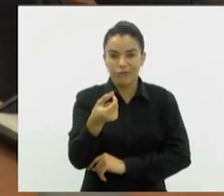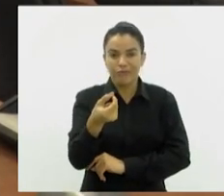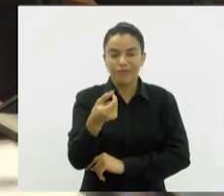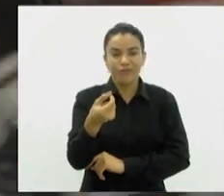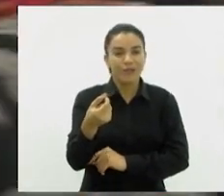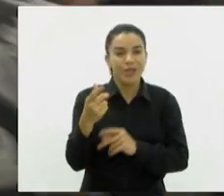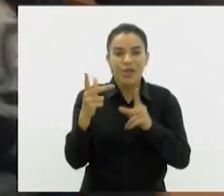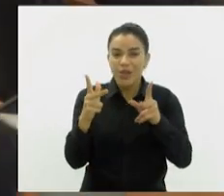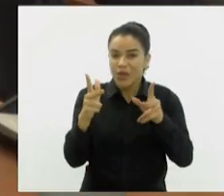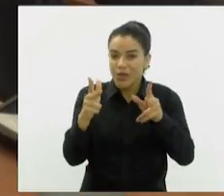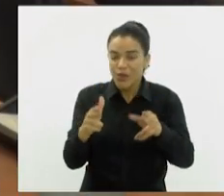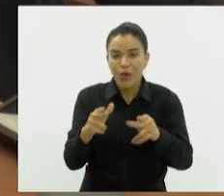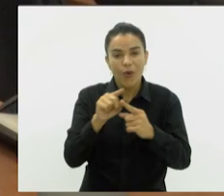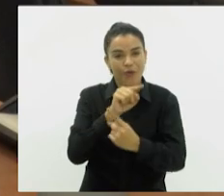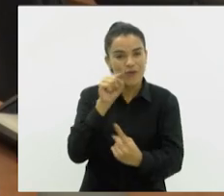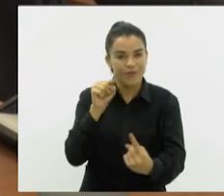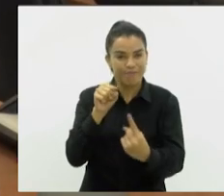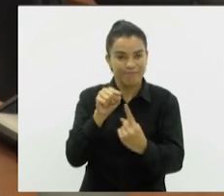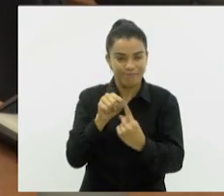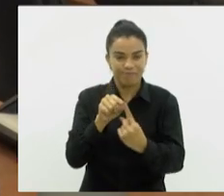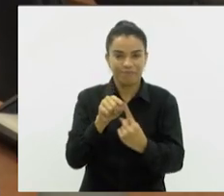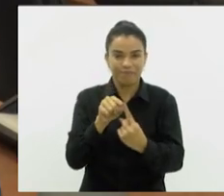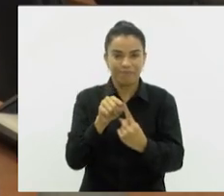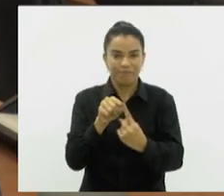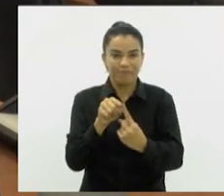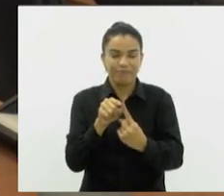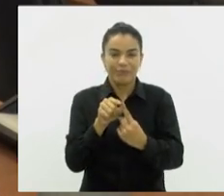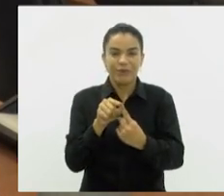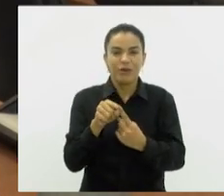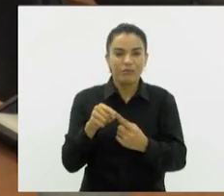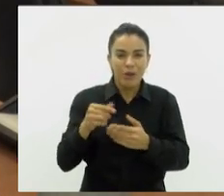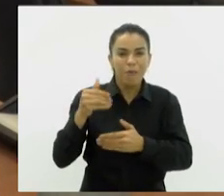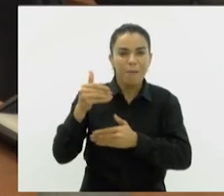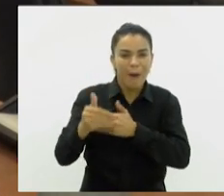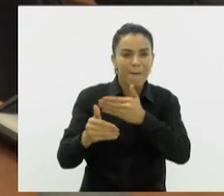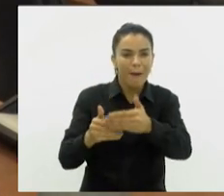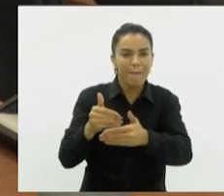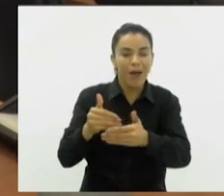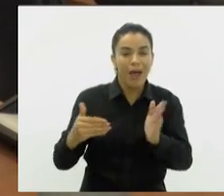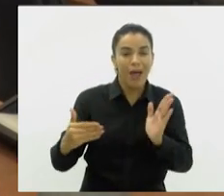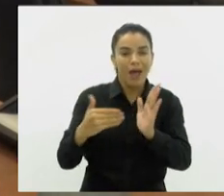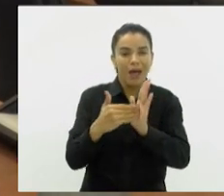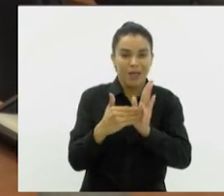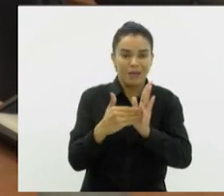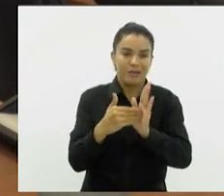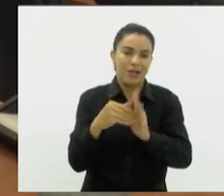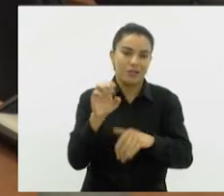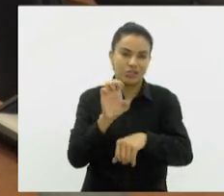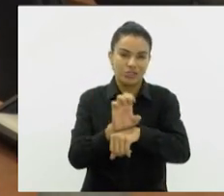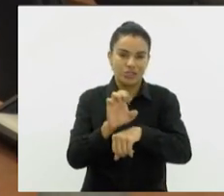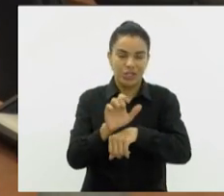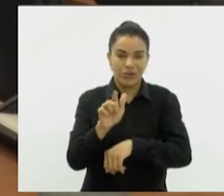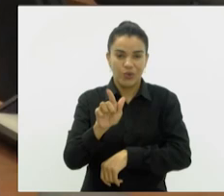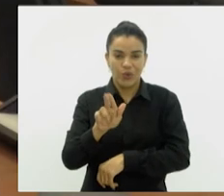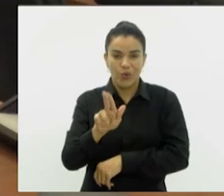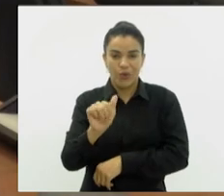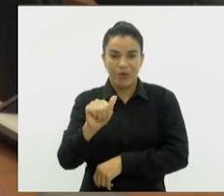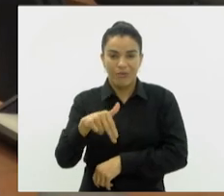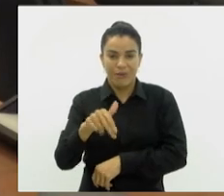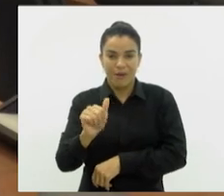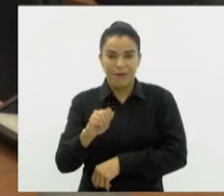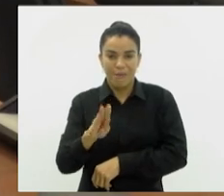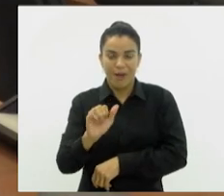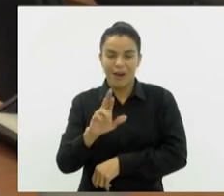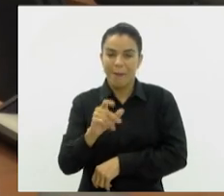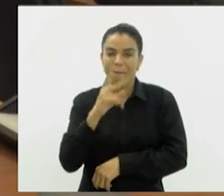exatamente essa função persistiu enquanto durou a Guanabara Então como fosse fosse